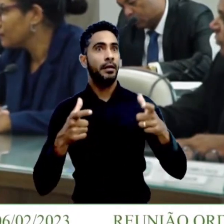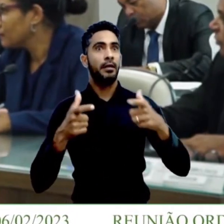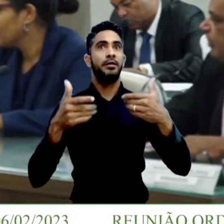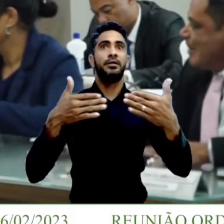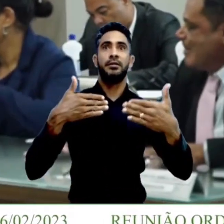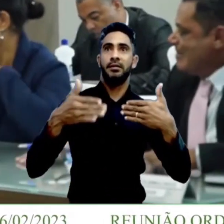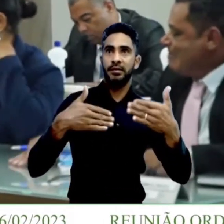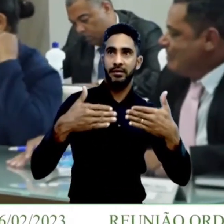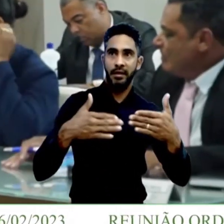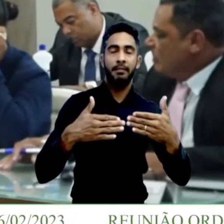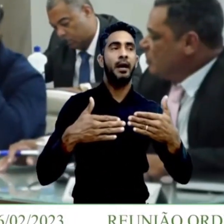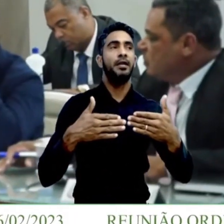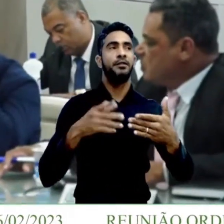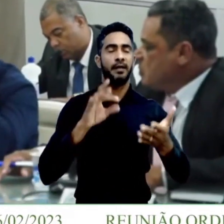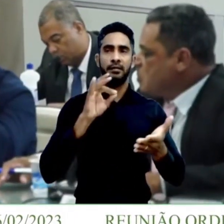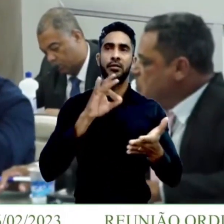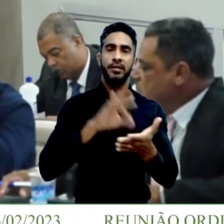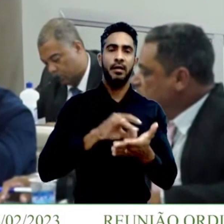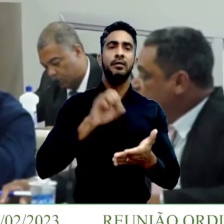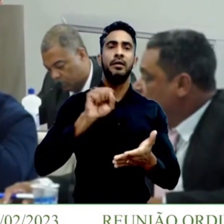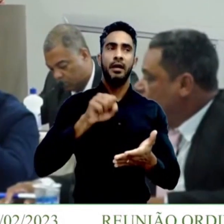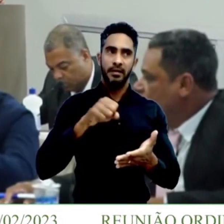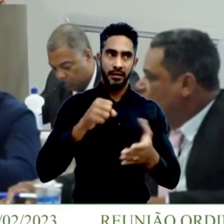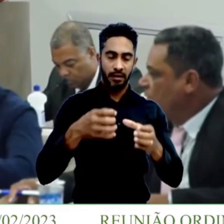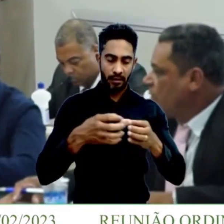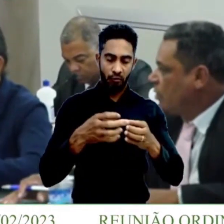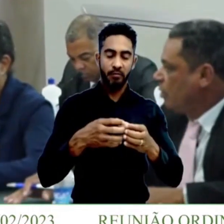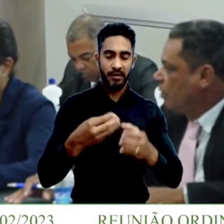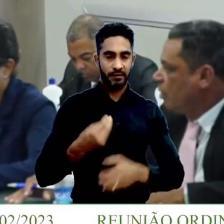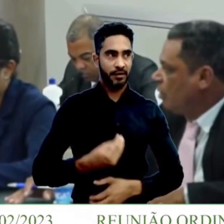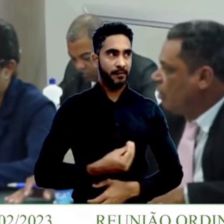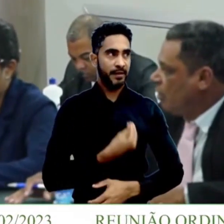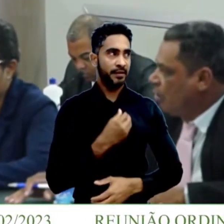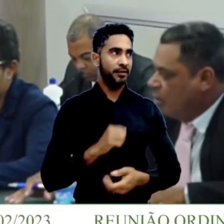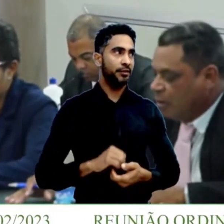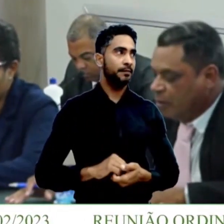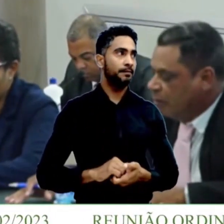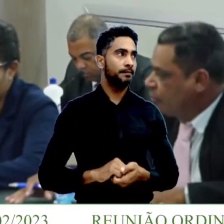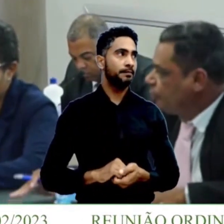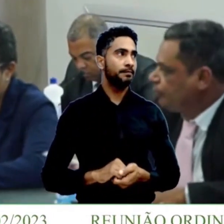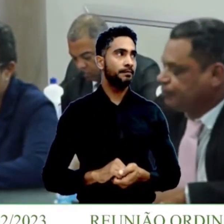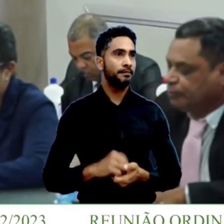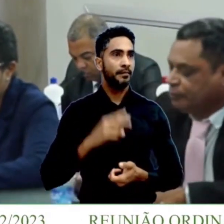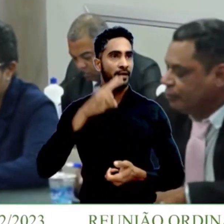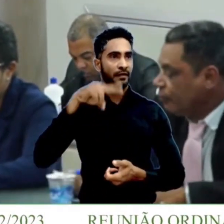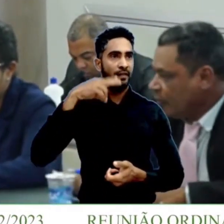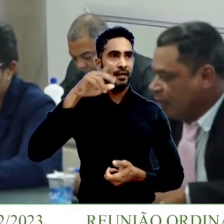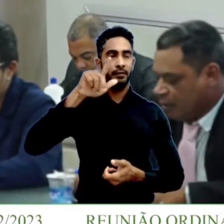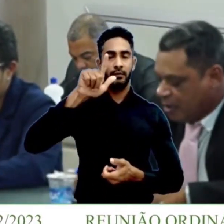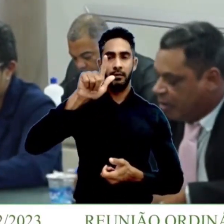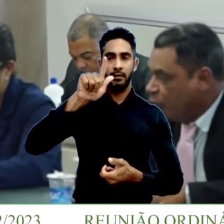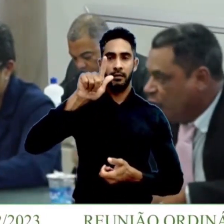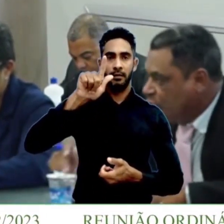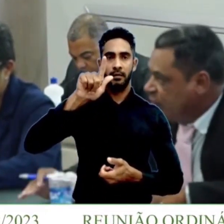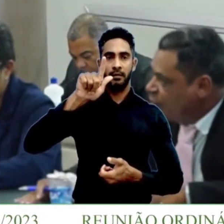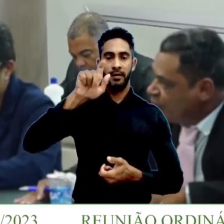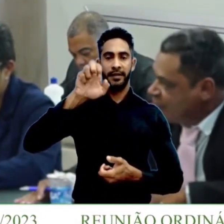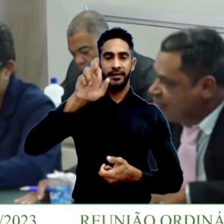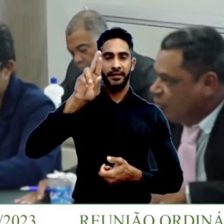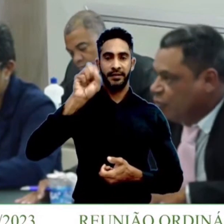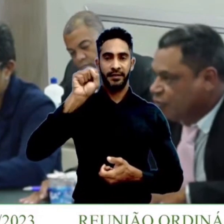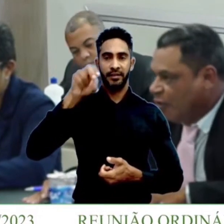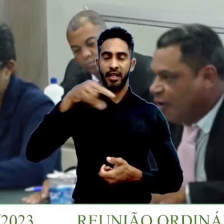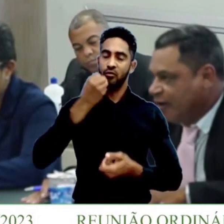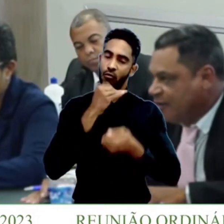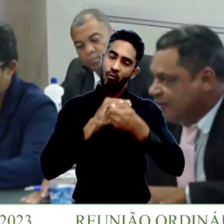debate, e eu faço questão, sim, que a comissão esteja presente. Obrigada. Viu? Vereador Gerson. Boa noite a